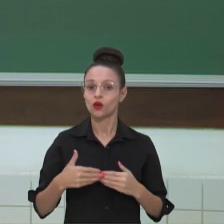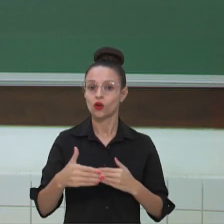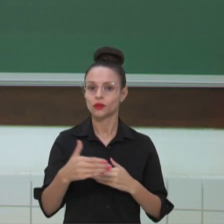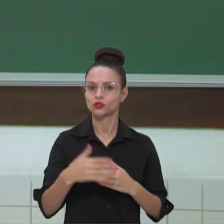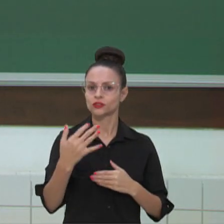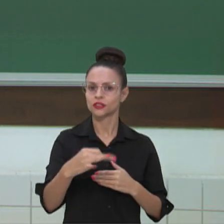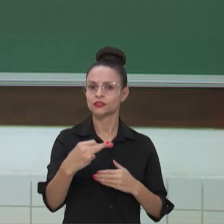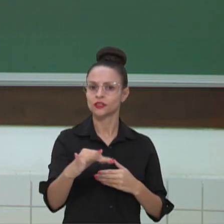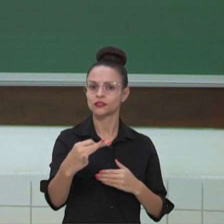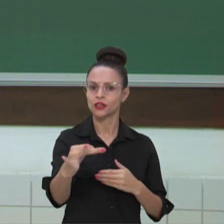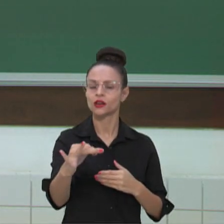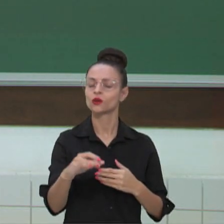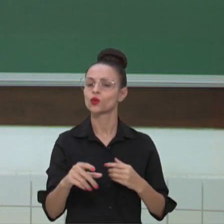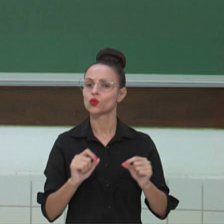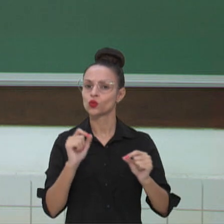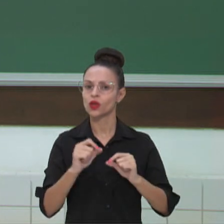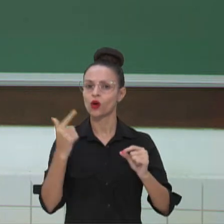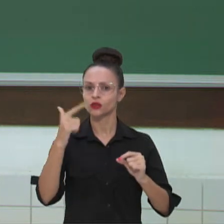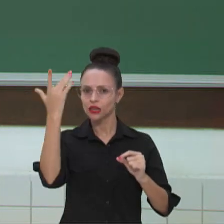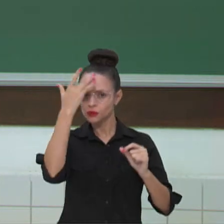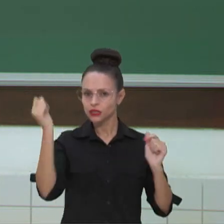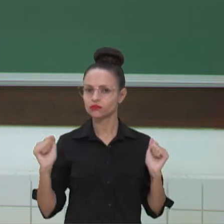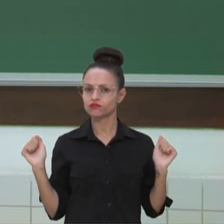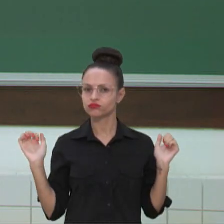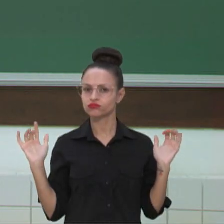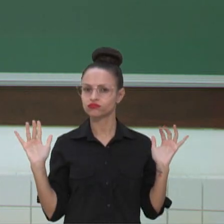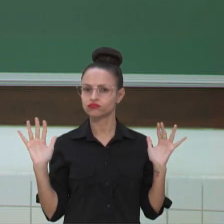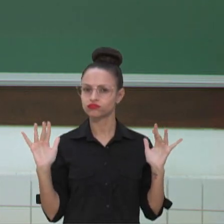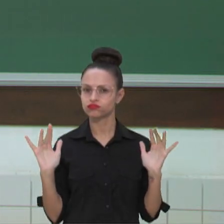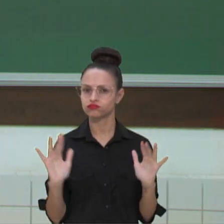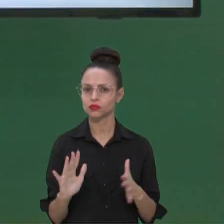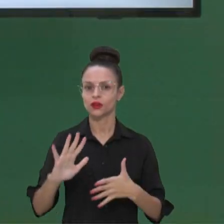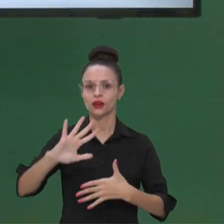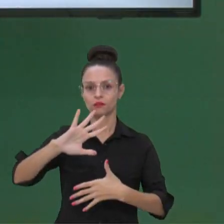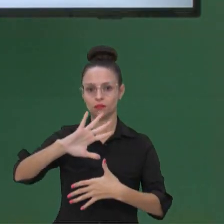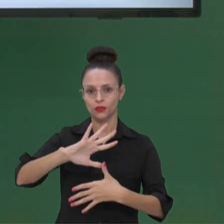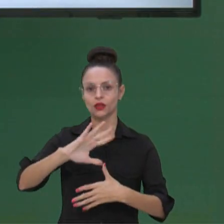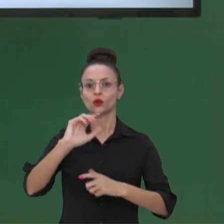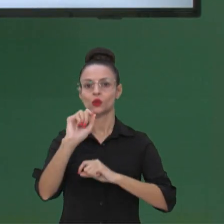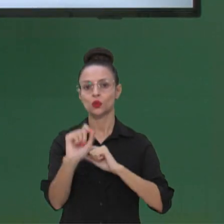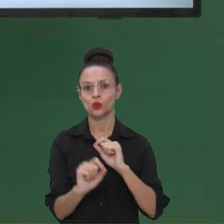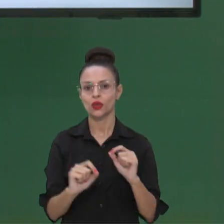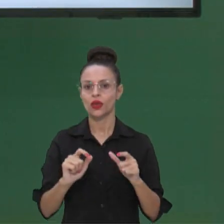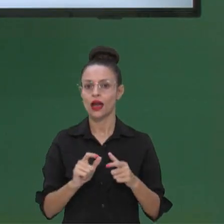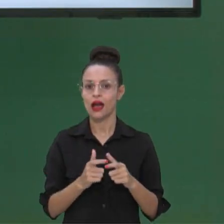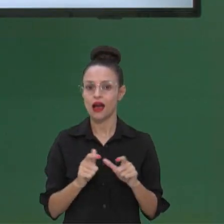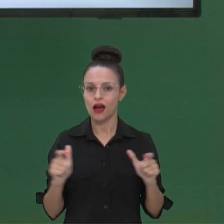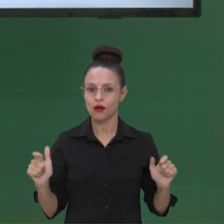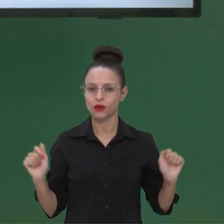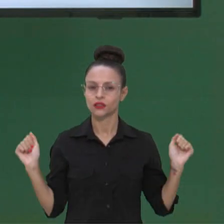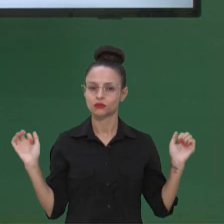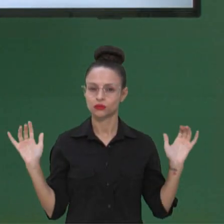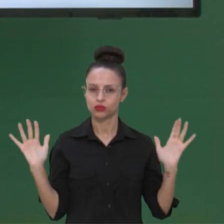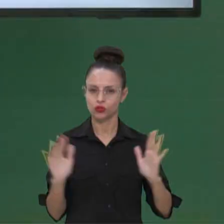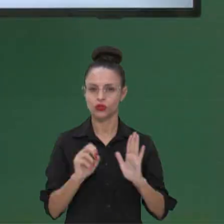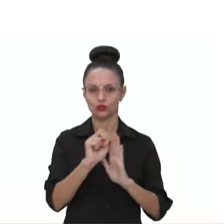vez mais colonos estavam chegando à América. E esse aumento da imigração no século XVII